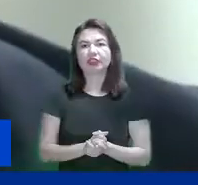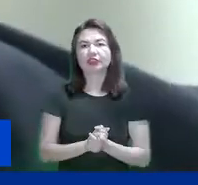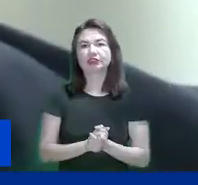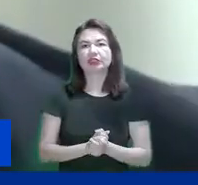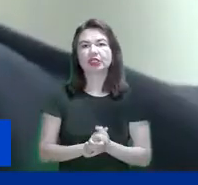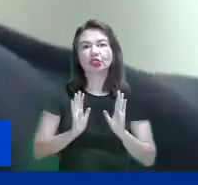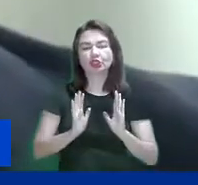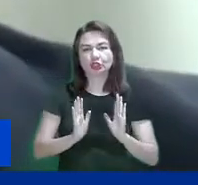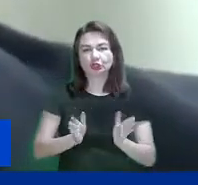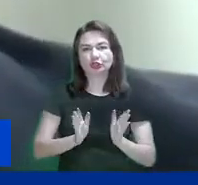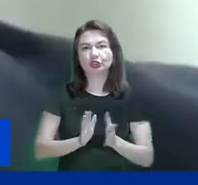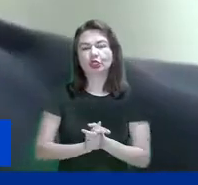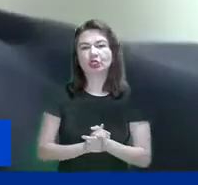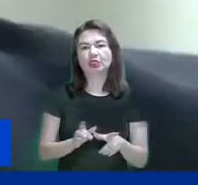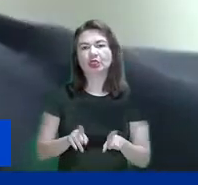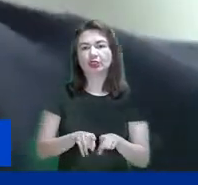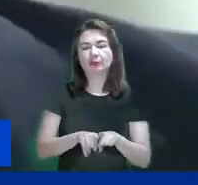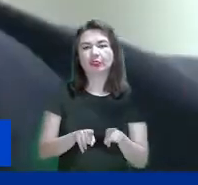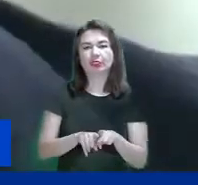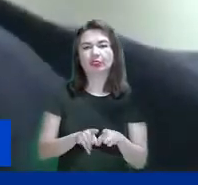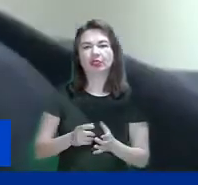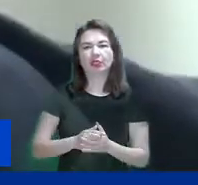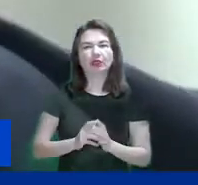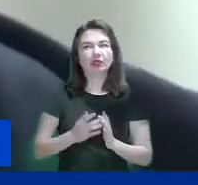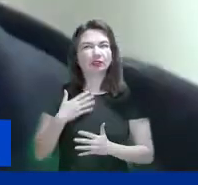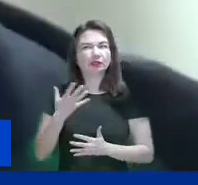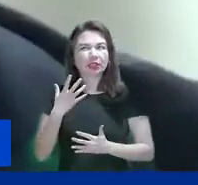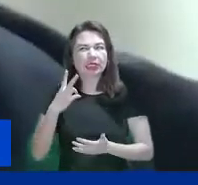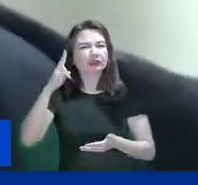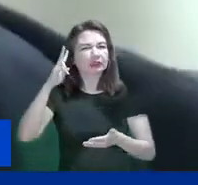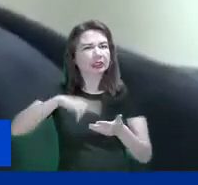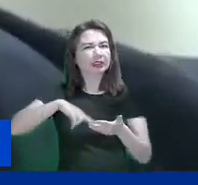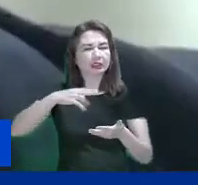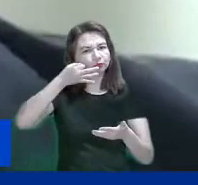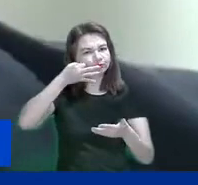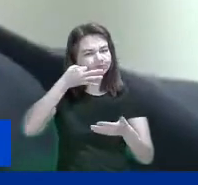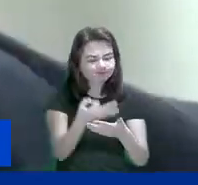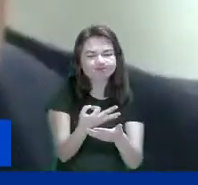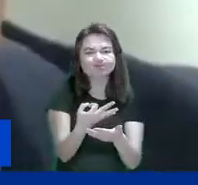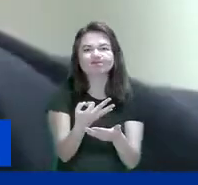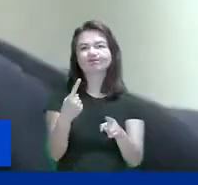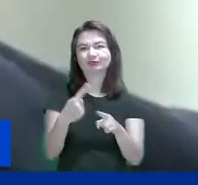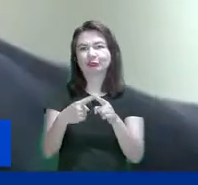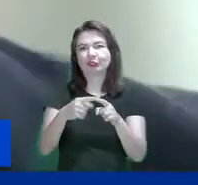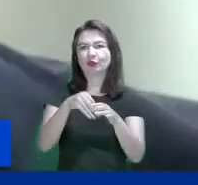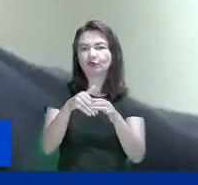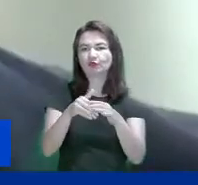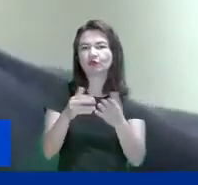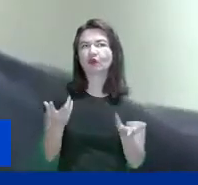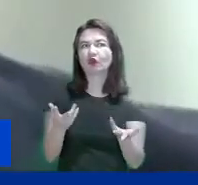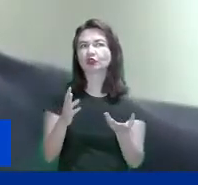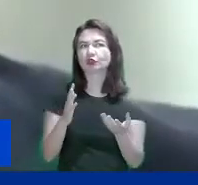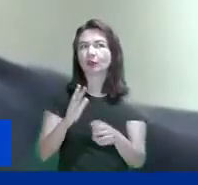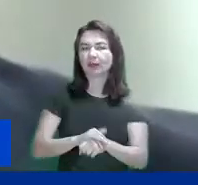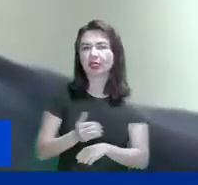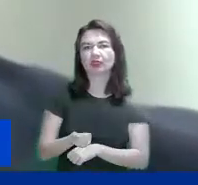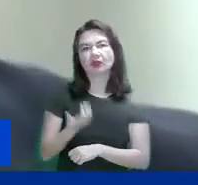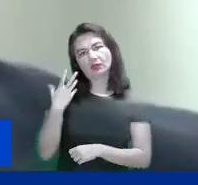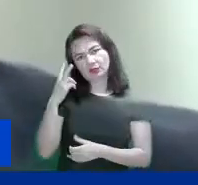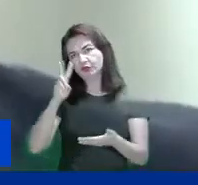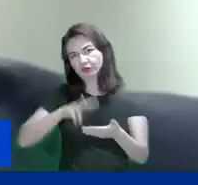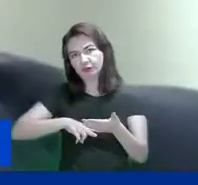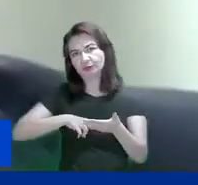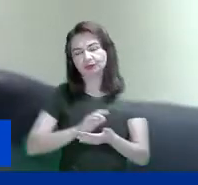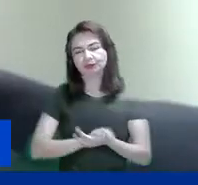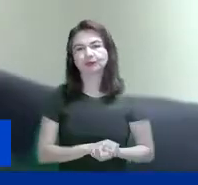confirmar algum fator nesse sentido para elaborar um voto mais consistente, tá bom? Então, eu peço vista, tá, Belém?